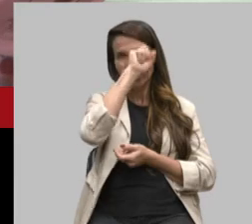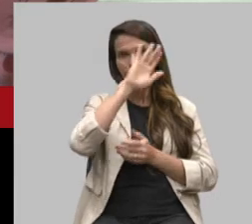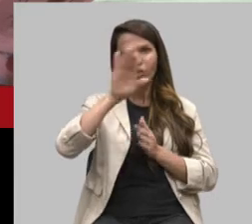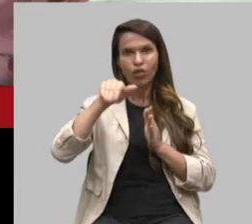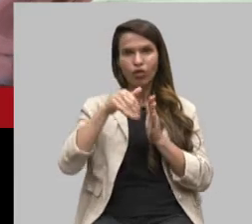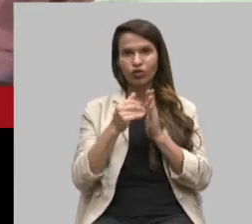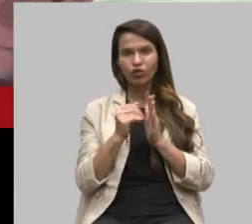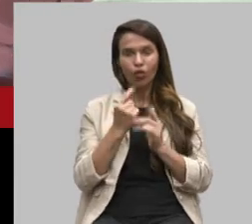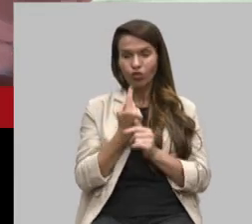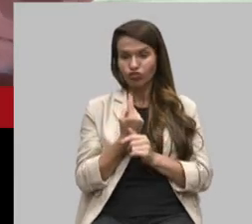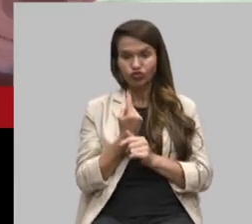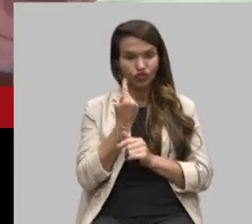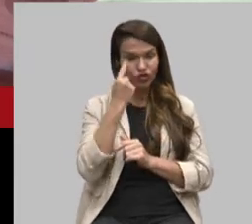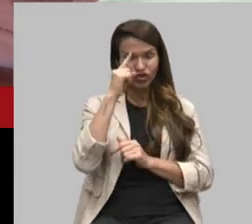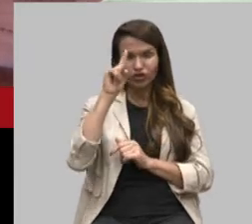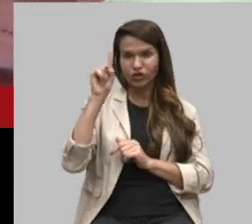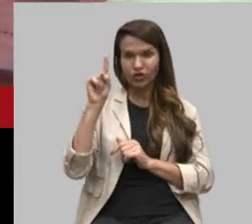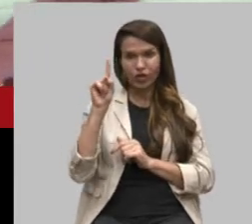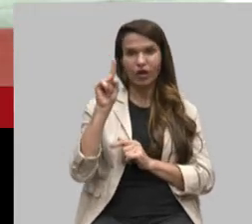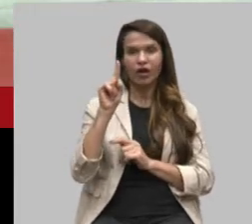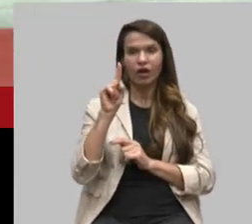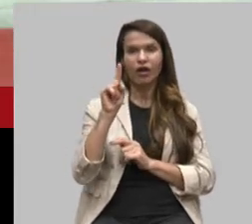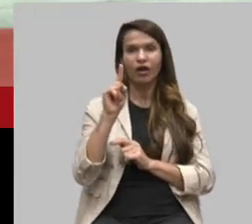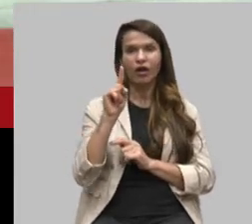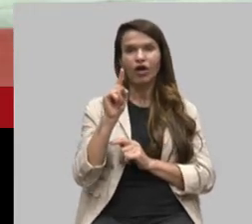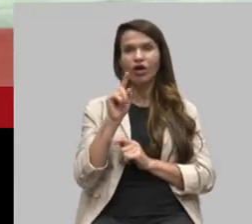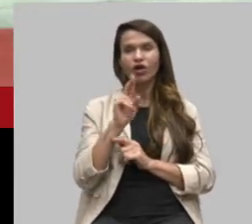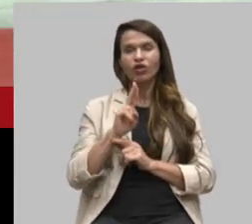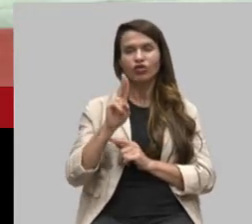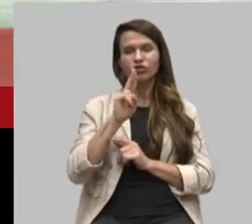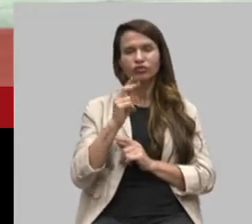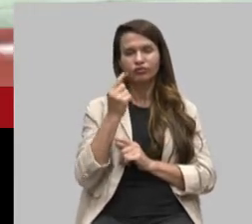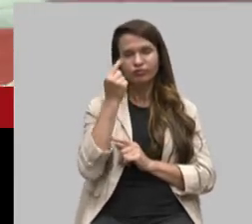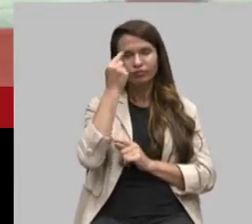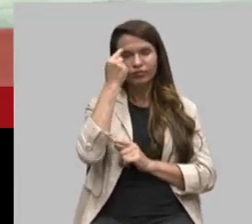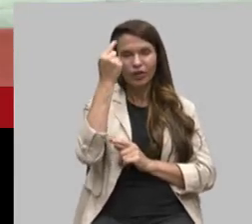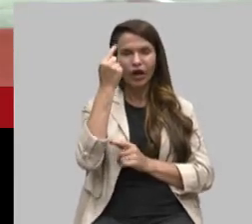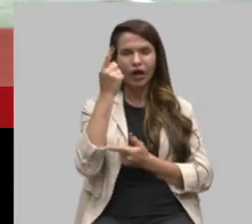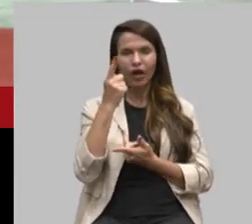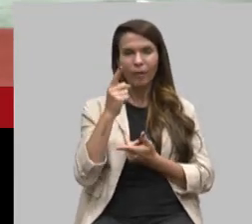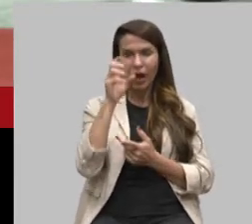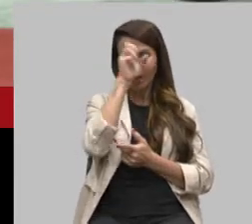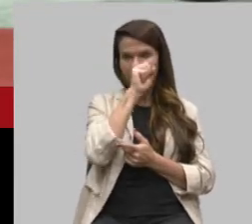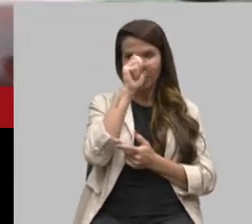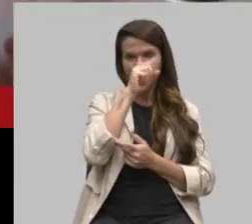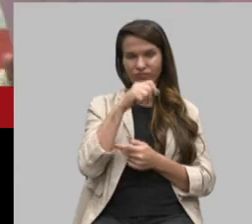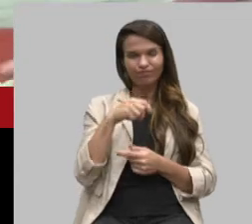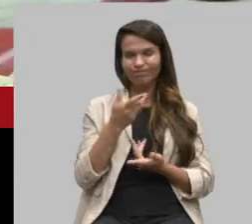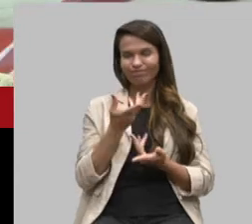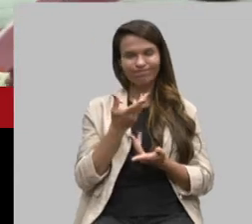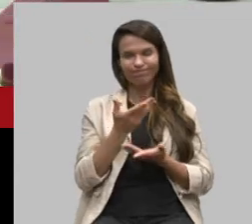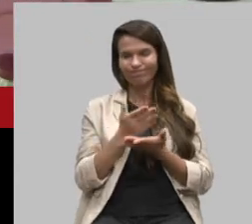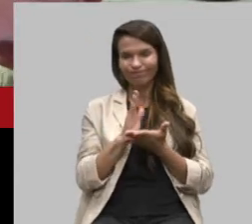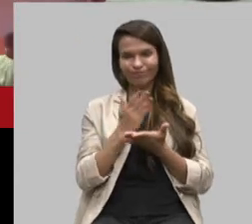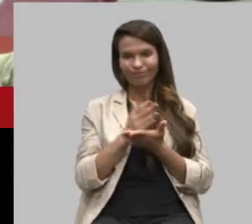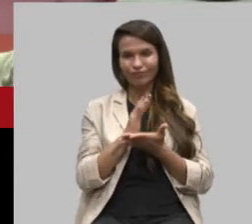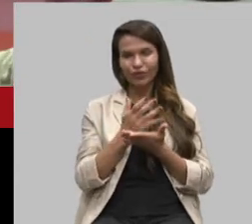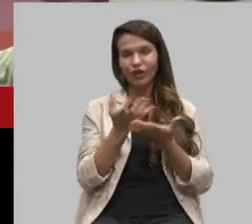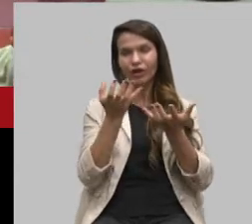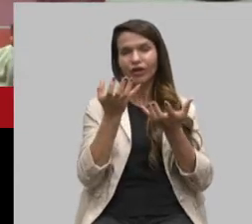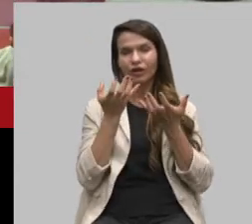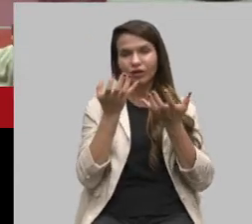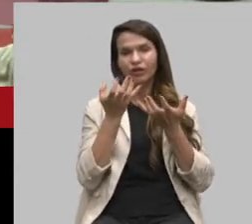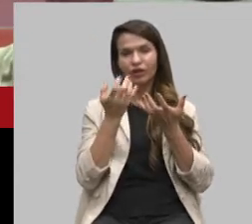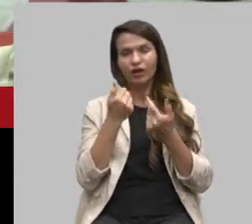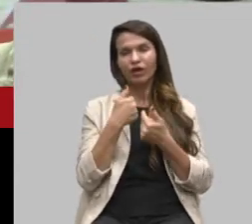dia e utilizar a dialética e a retórica para aprender isso não faz o menor sentido se queriam que eu